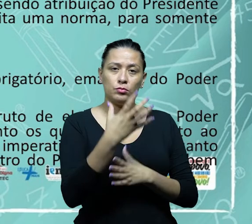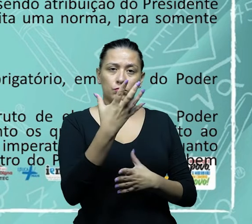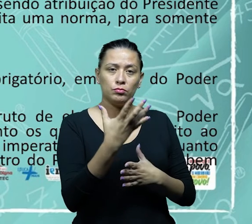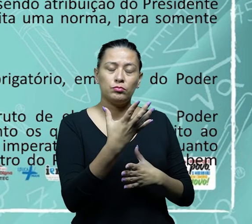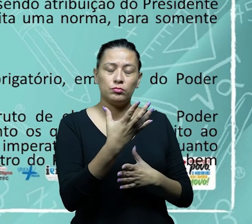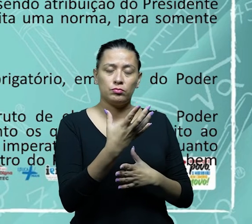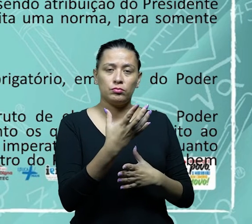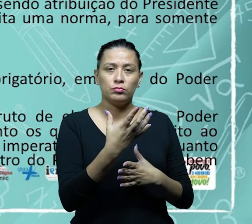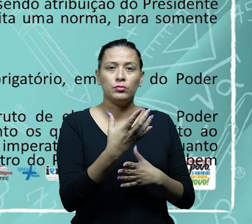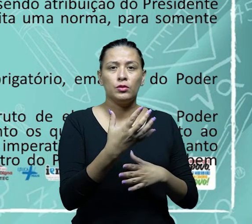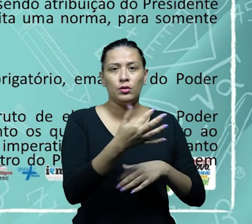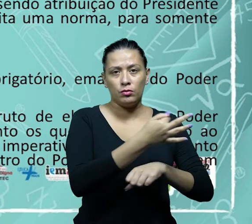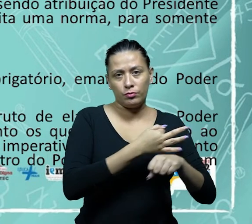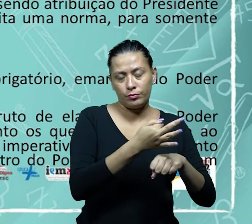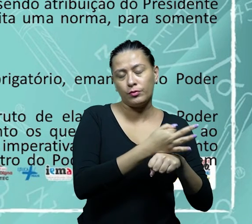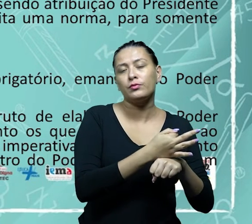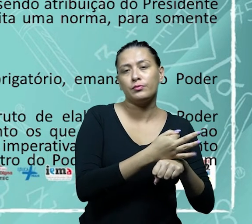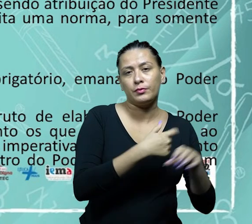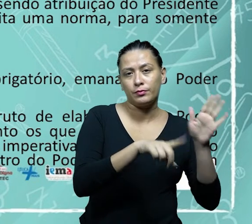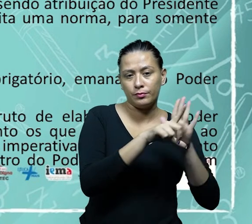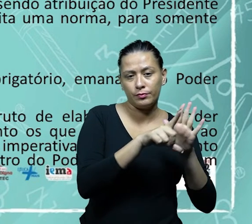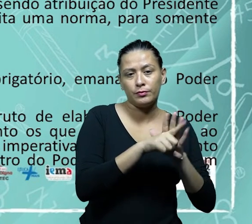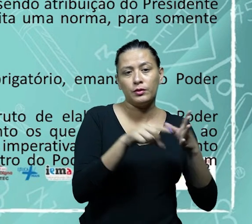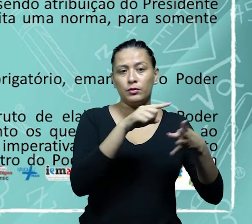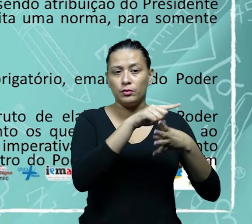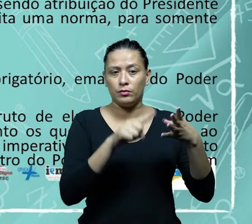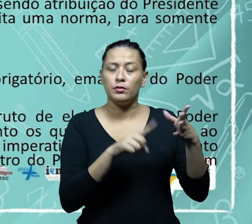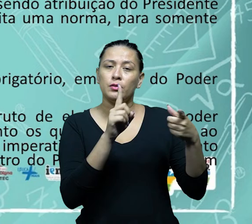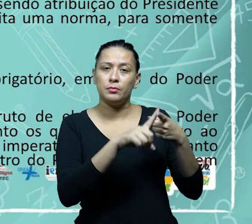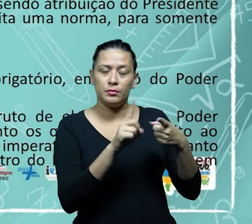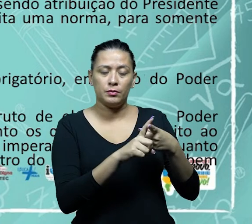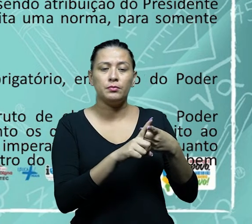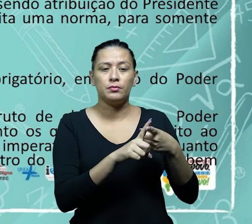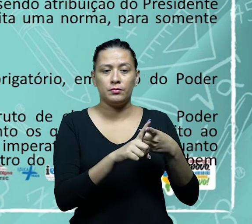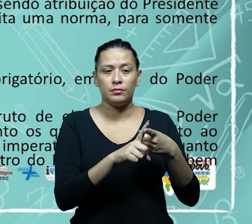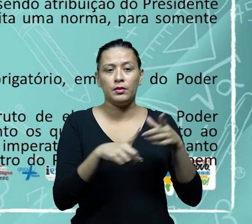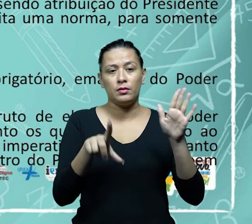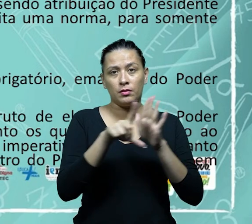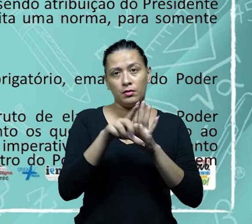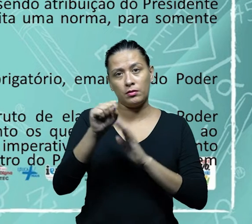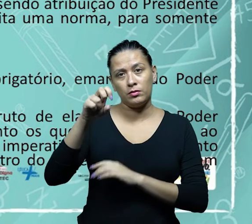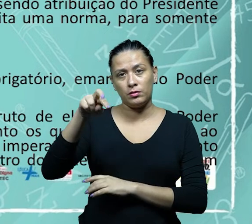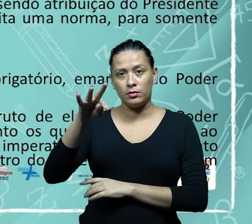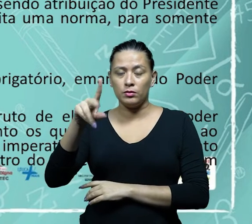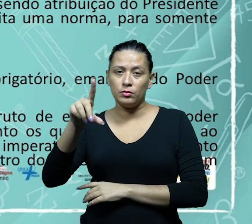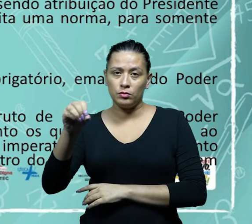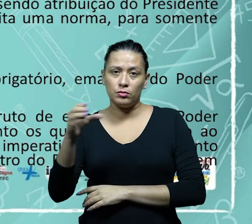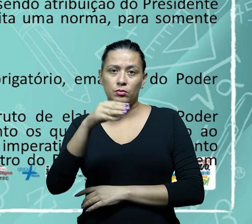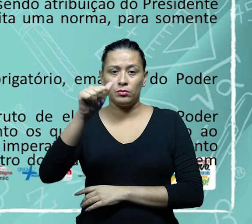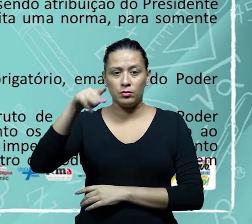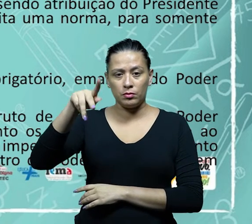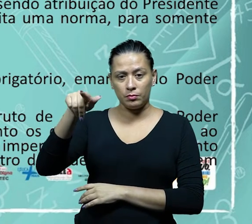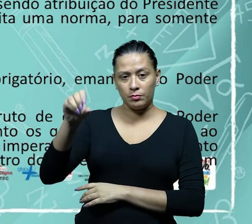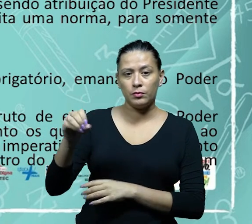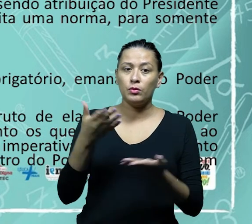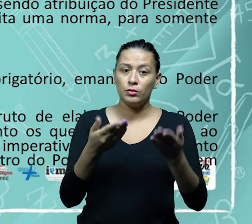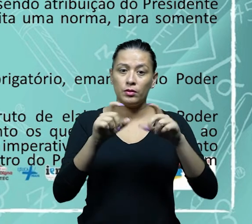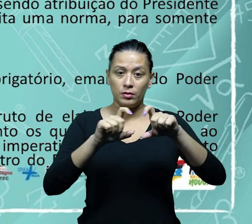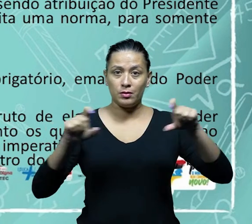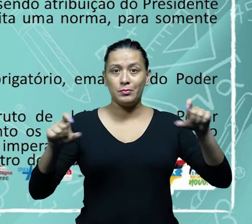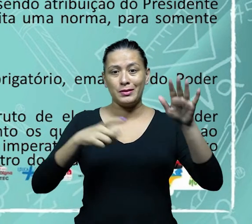marolei escrito né é de quatro formas diferentes A primeira é em sentido amplo Aonde é